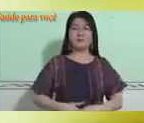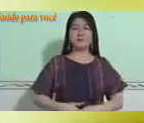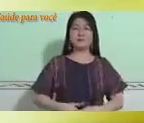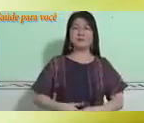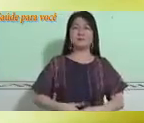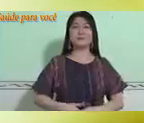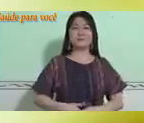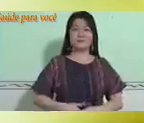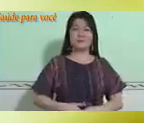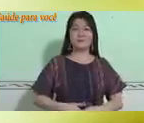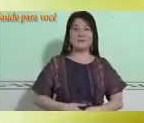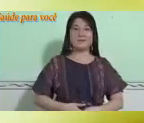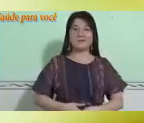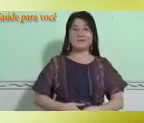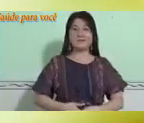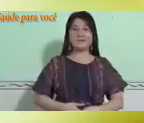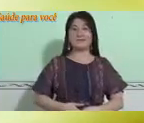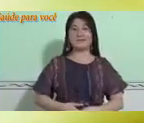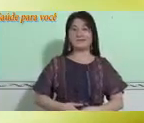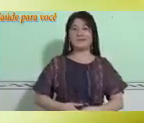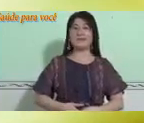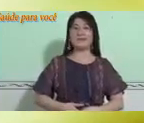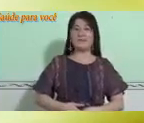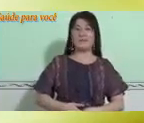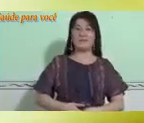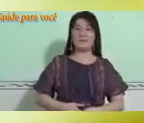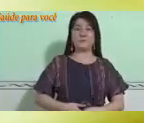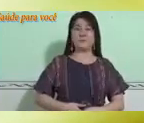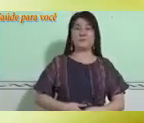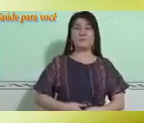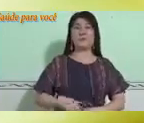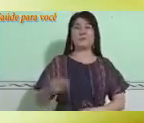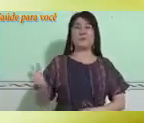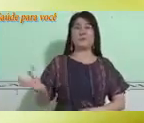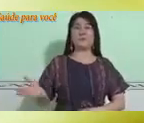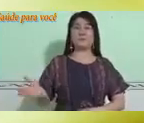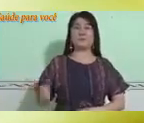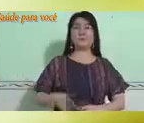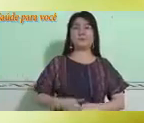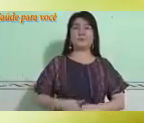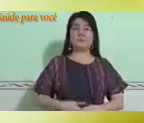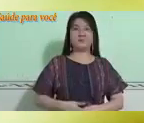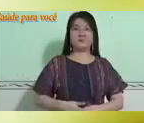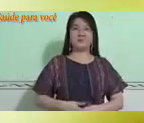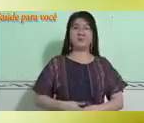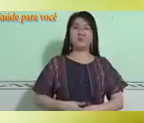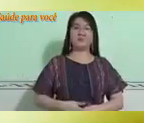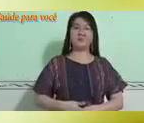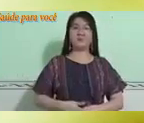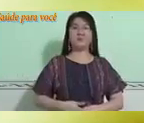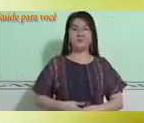Para evitar que a faceta volte a aparecer, vírgula, é aconselhado eliminar alguns fatores que favorecemos o